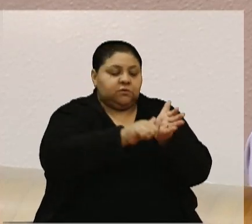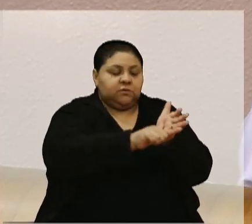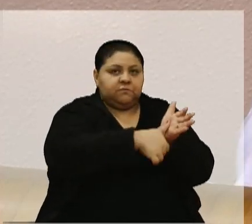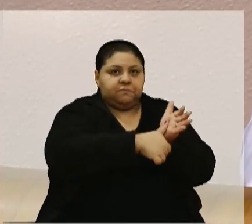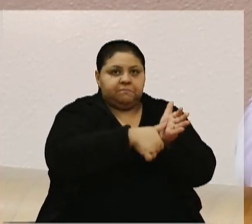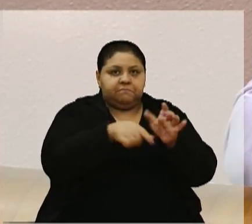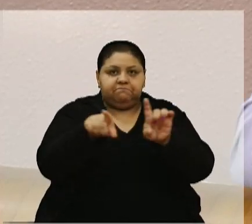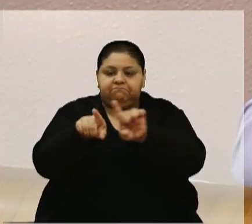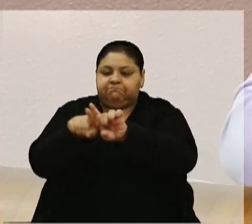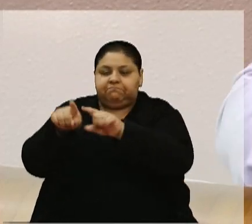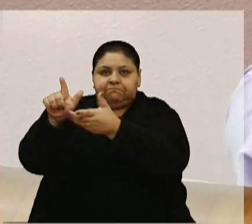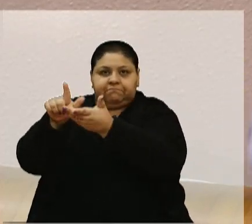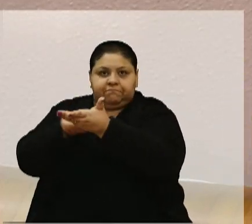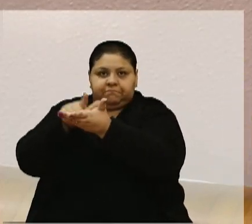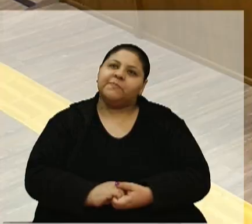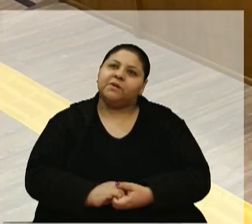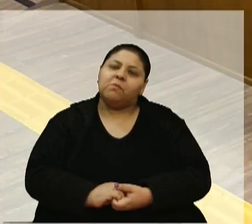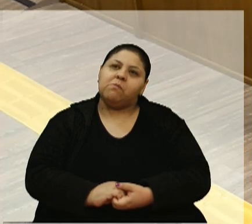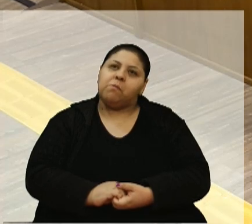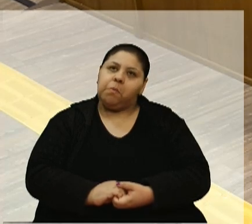no livro de presenças.